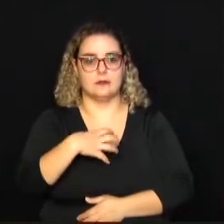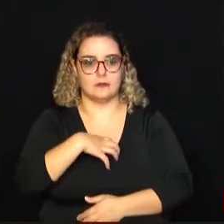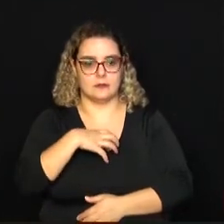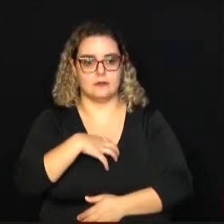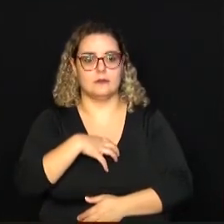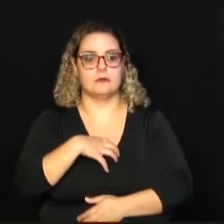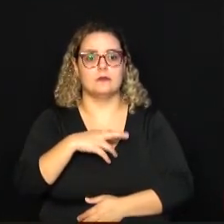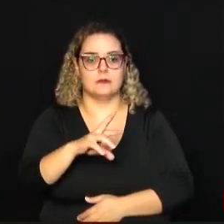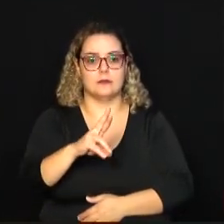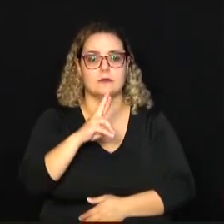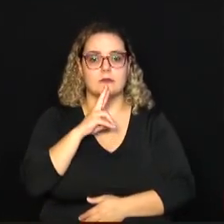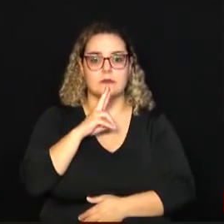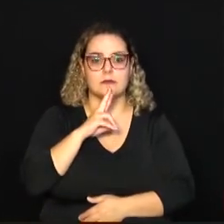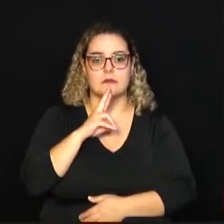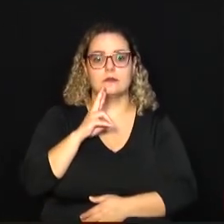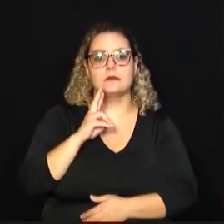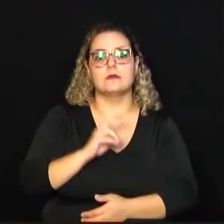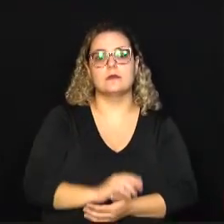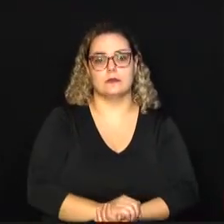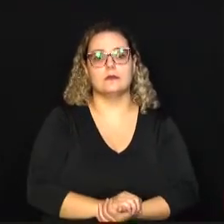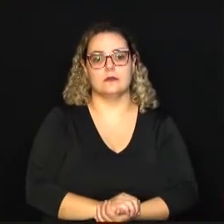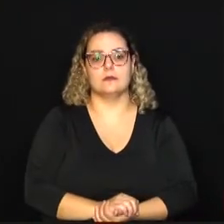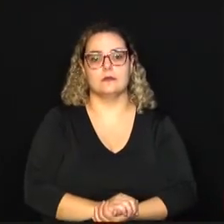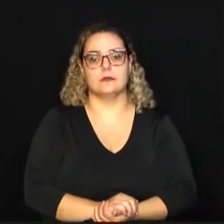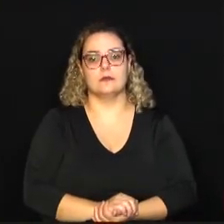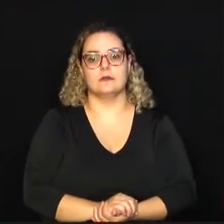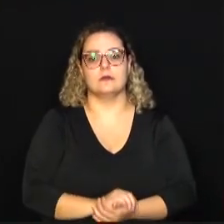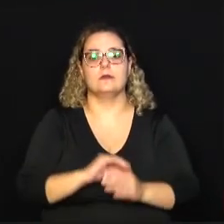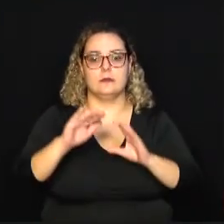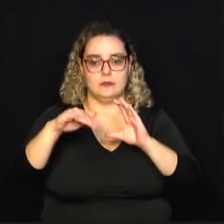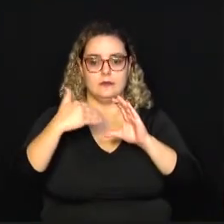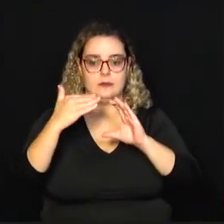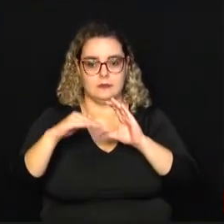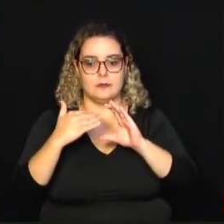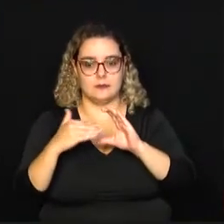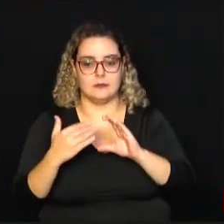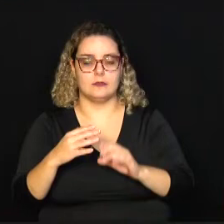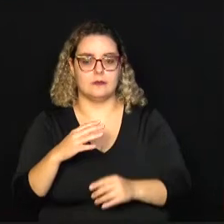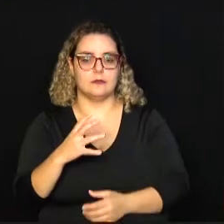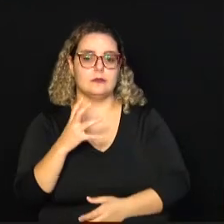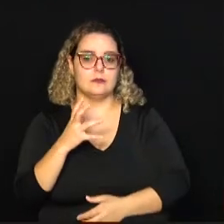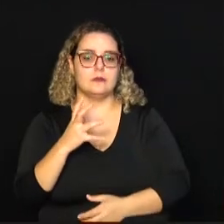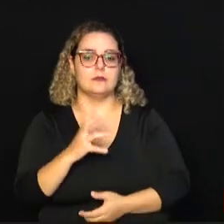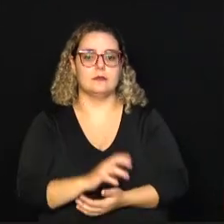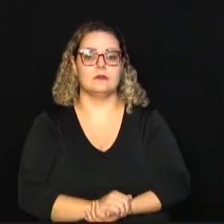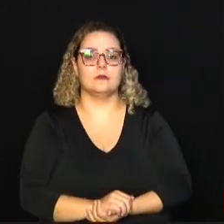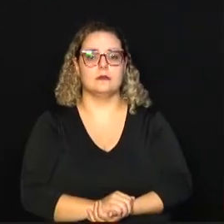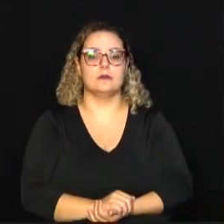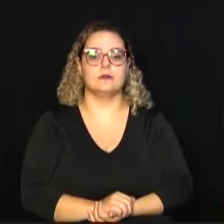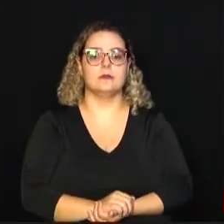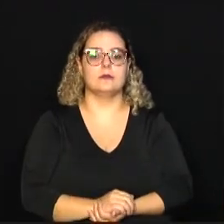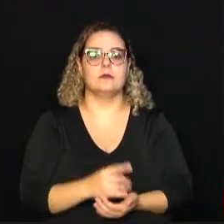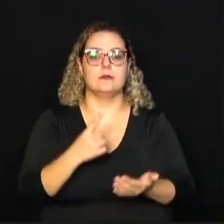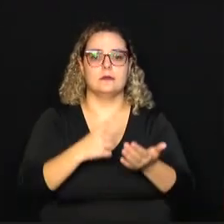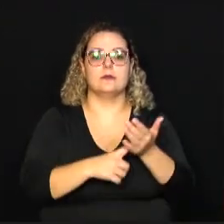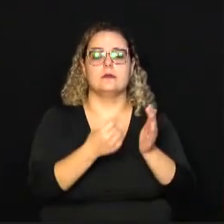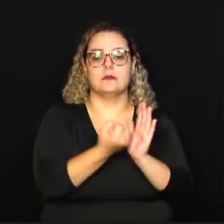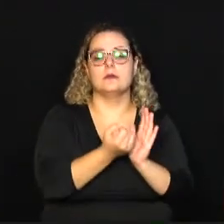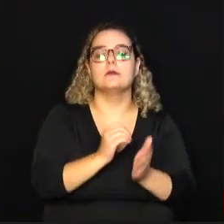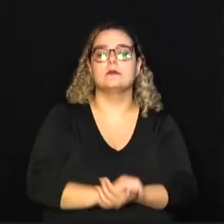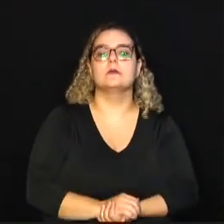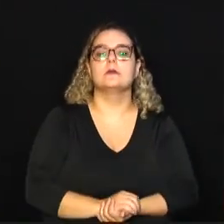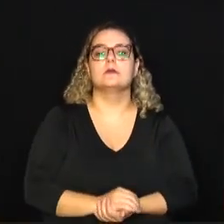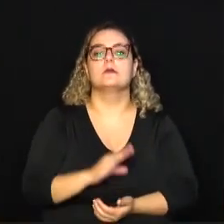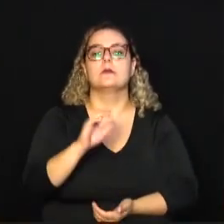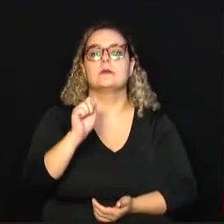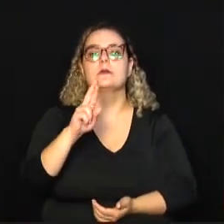você responder, tá? Mas porque como as pessoas enviaram, e aí eu gostaria só de estar registrando. Ó, o